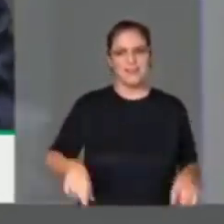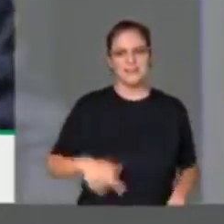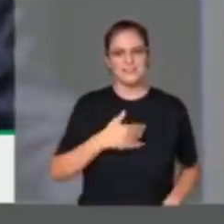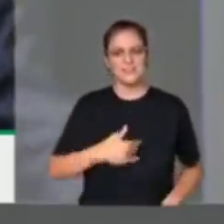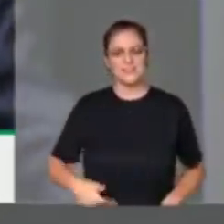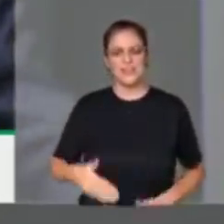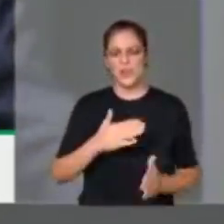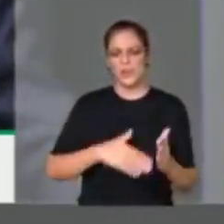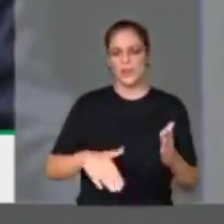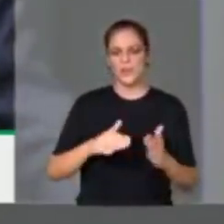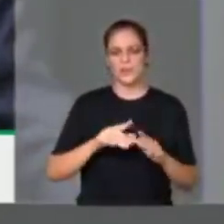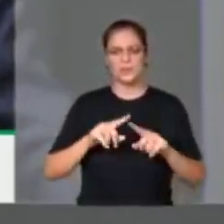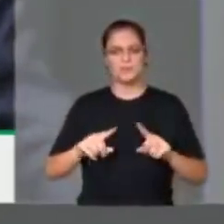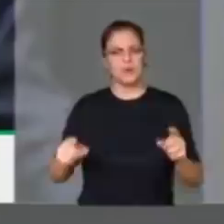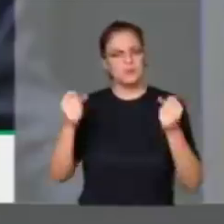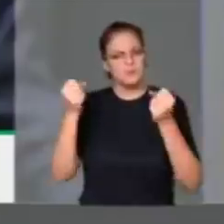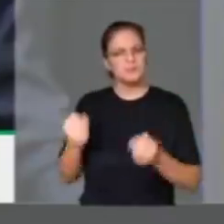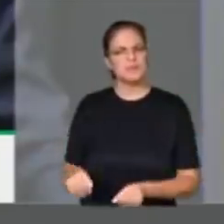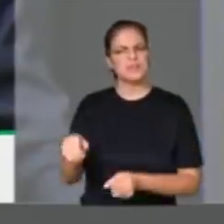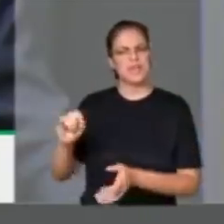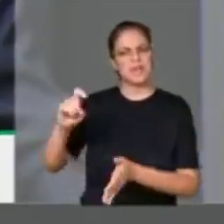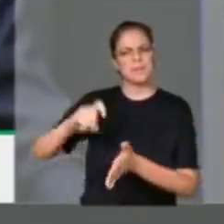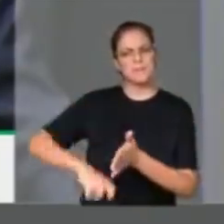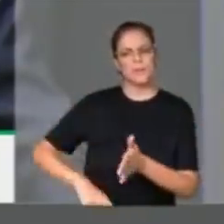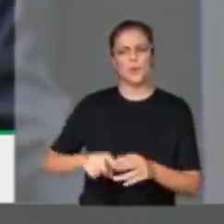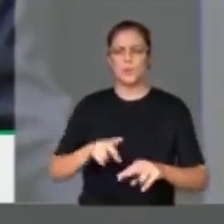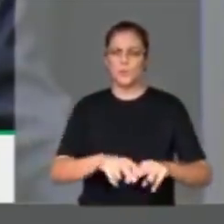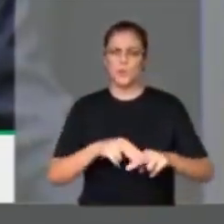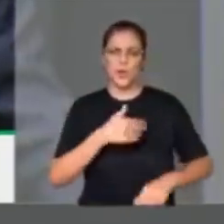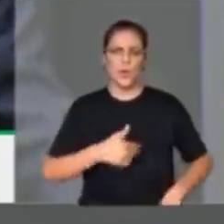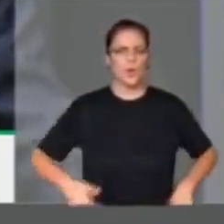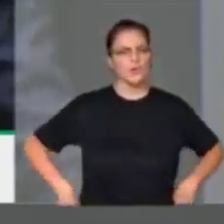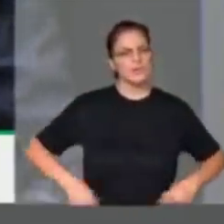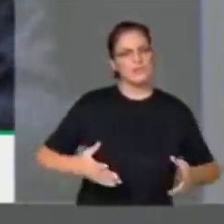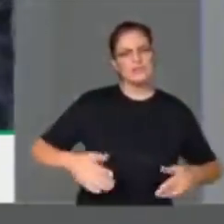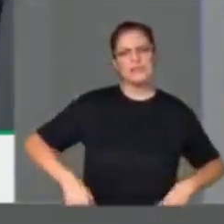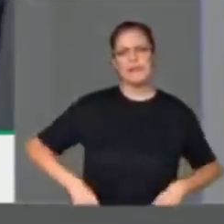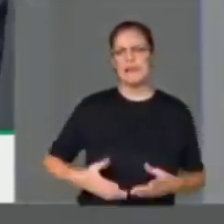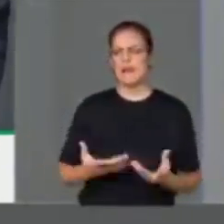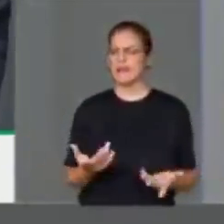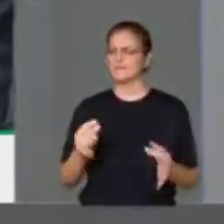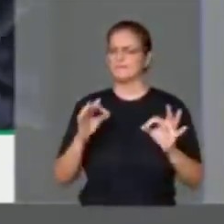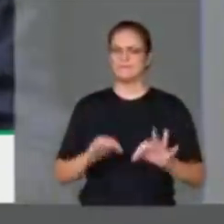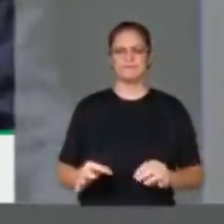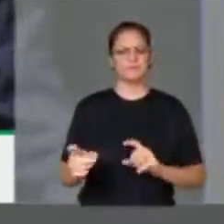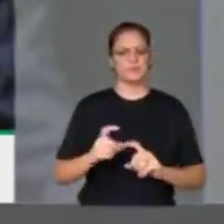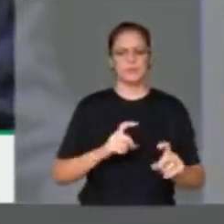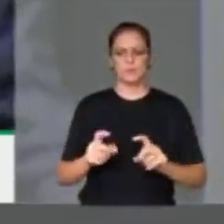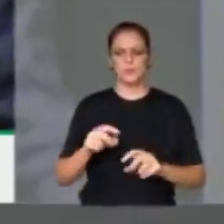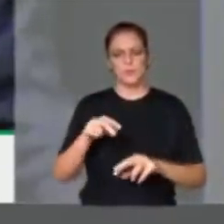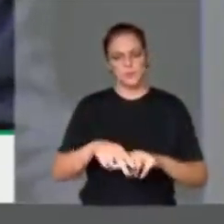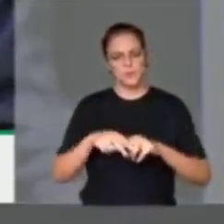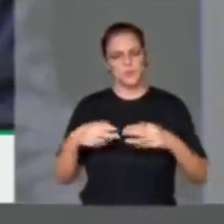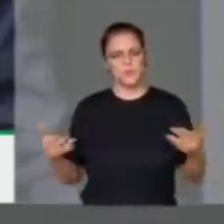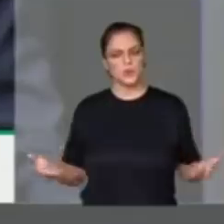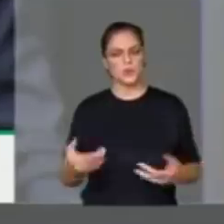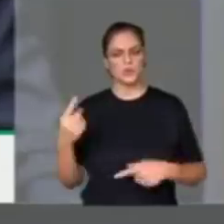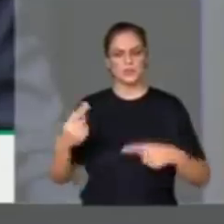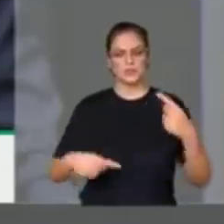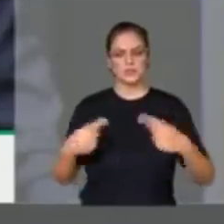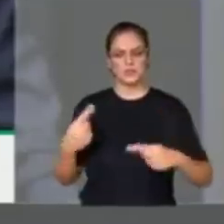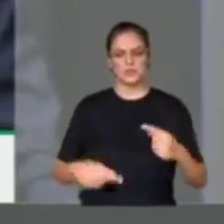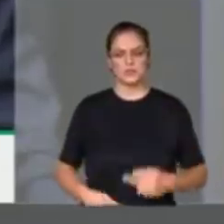da carga tributária escraviza em nome de uma máquina pública absolutamente ineficiente, né? E que é o principal objeto do debate de hoje.